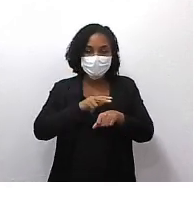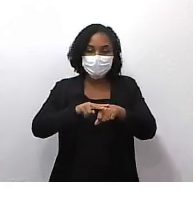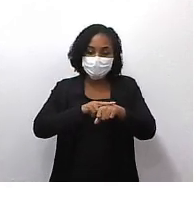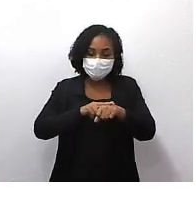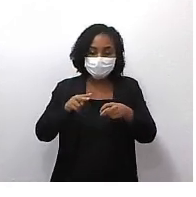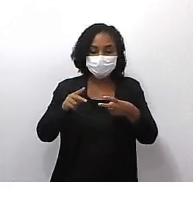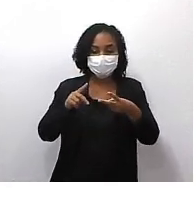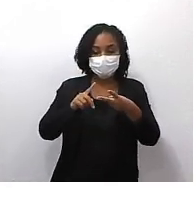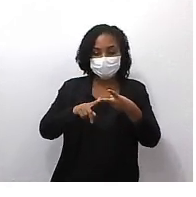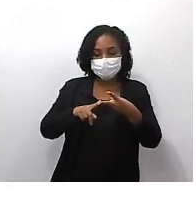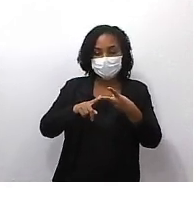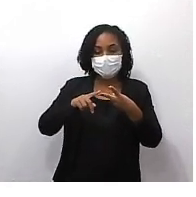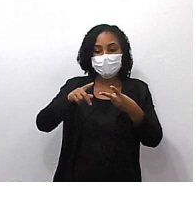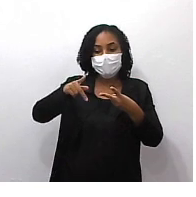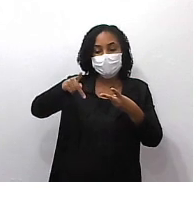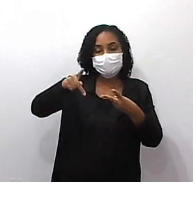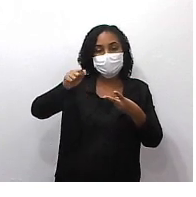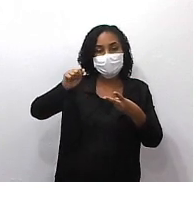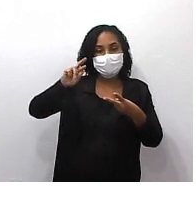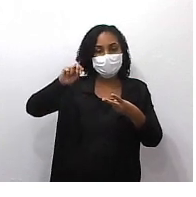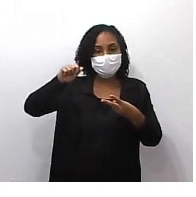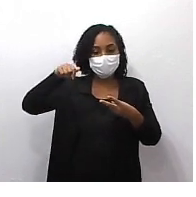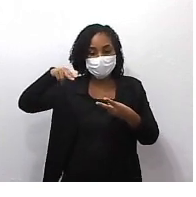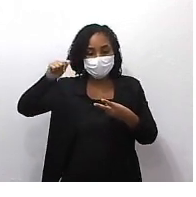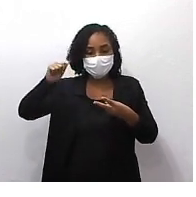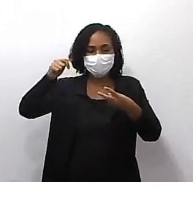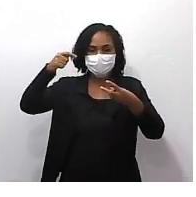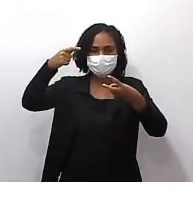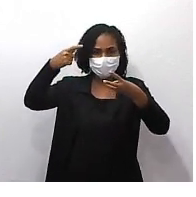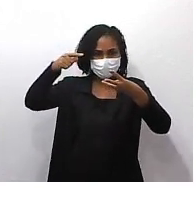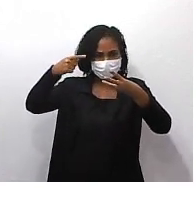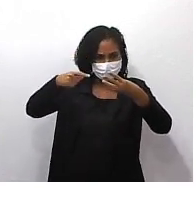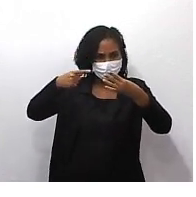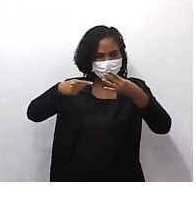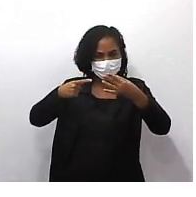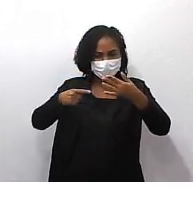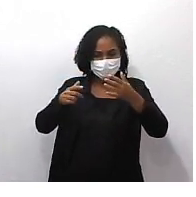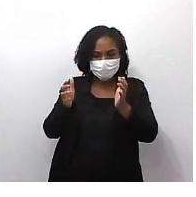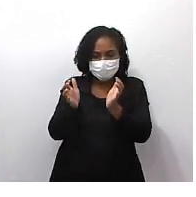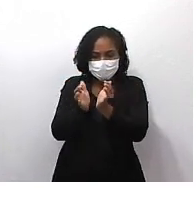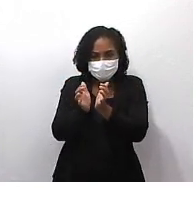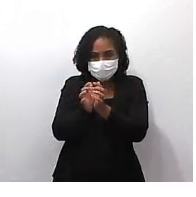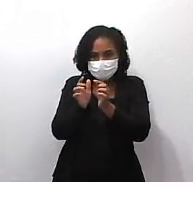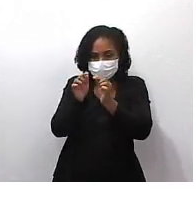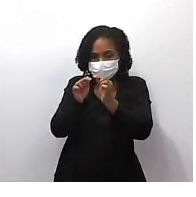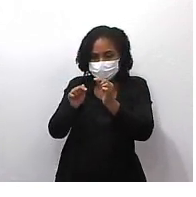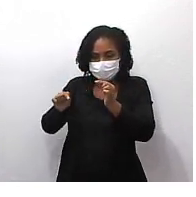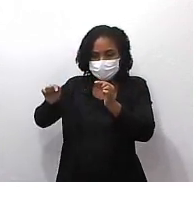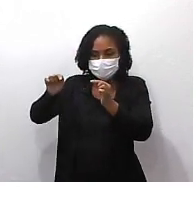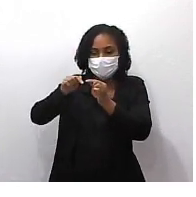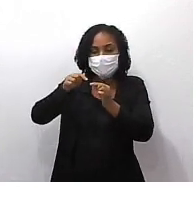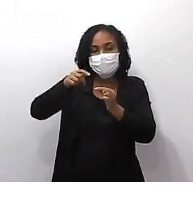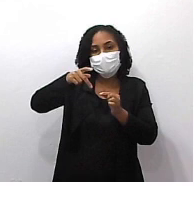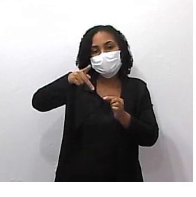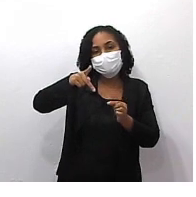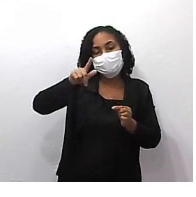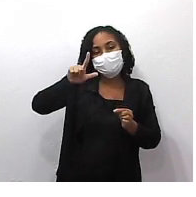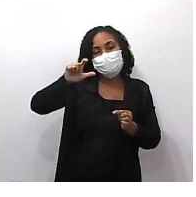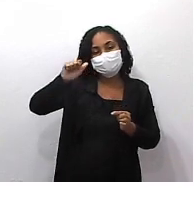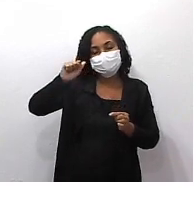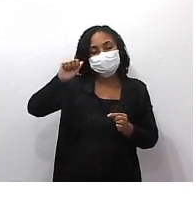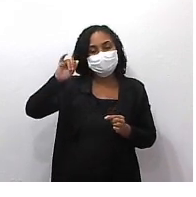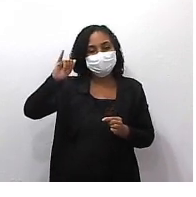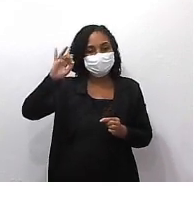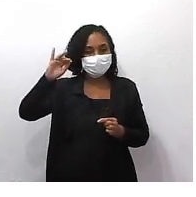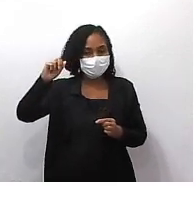a bacia do Paraná, a do Paraguai, a do Uruguai, que é tudo junto ali do Paraná, que forma a bacia platina. Acima do